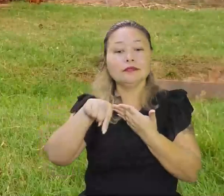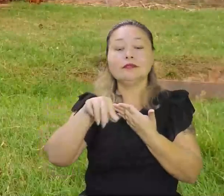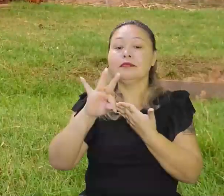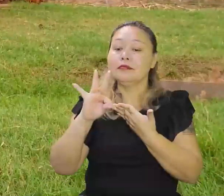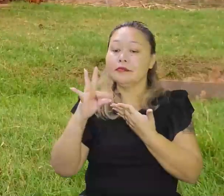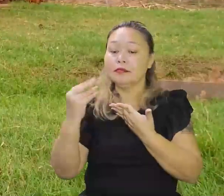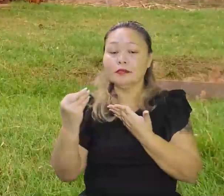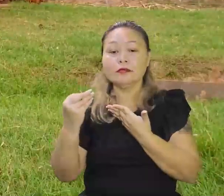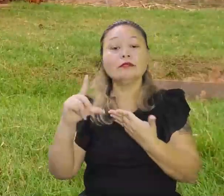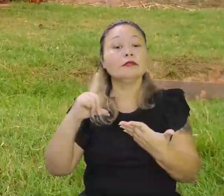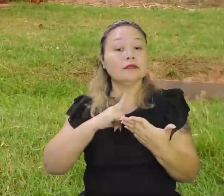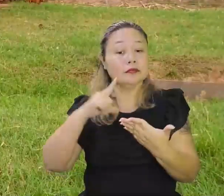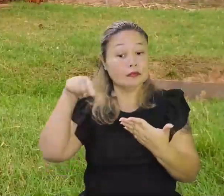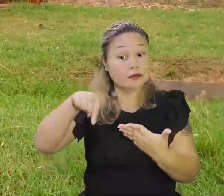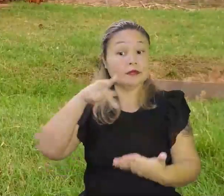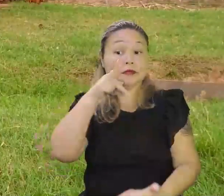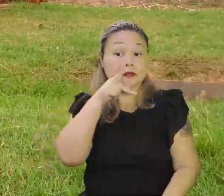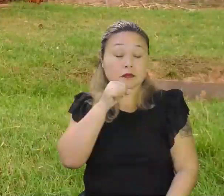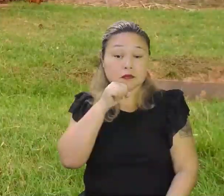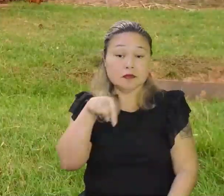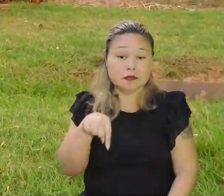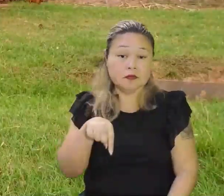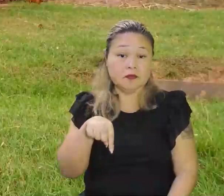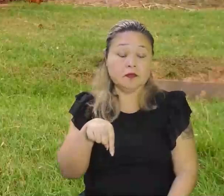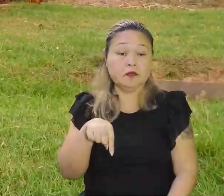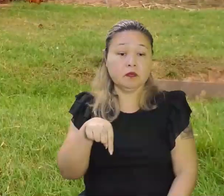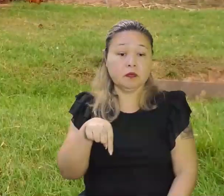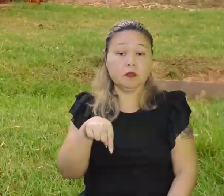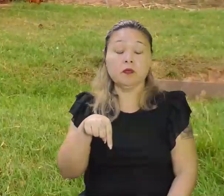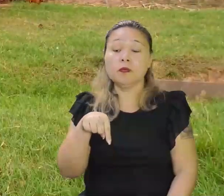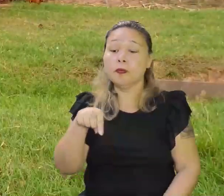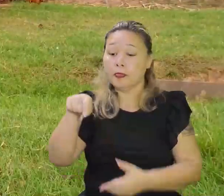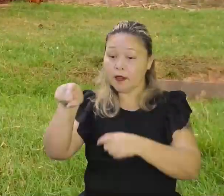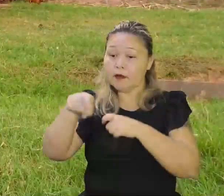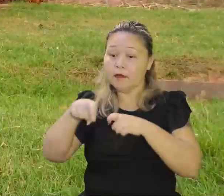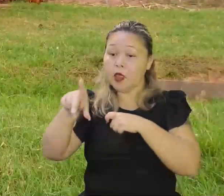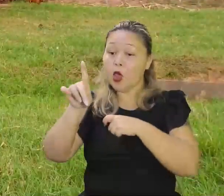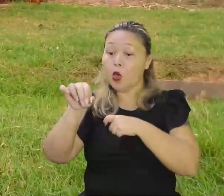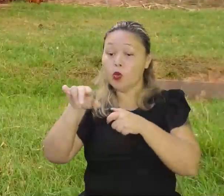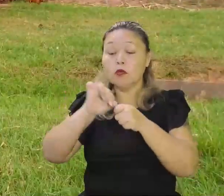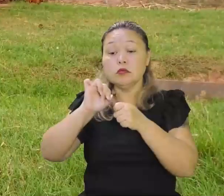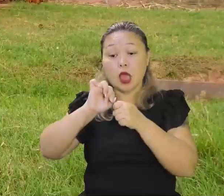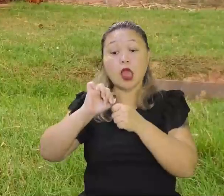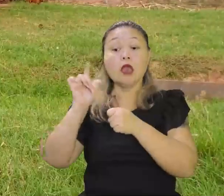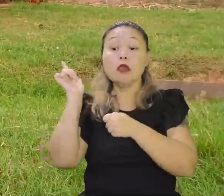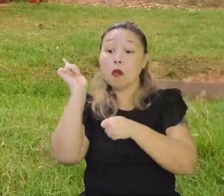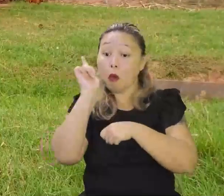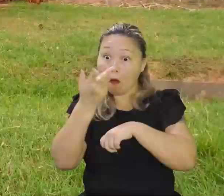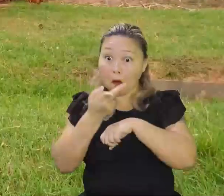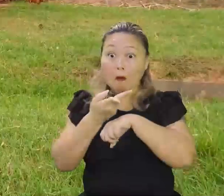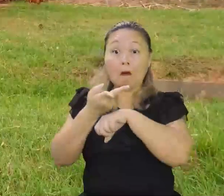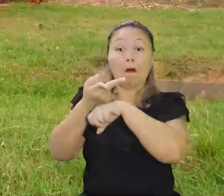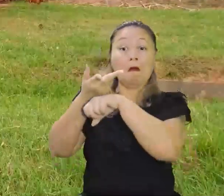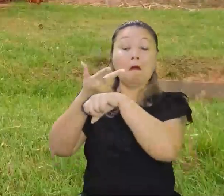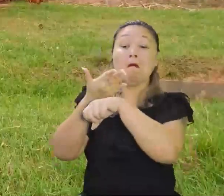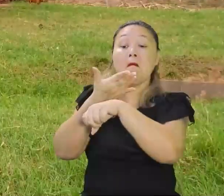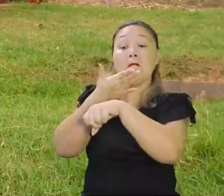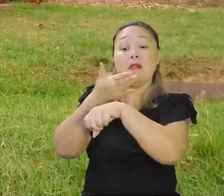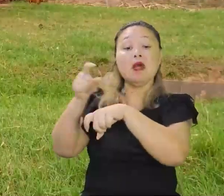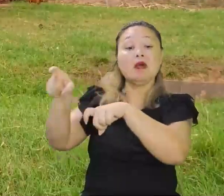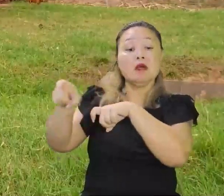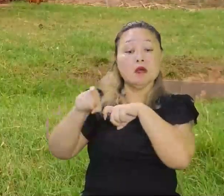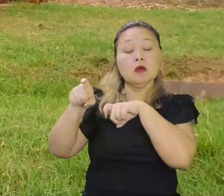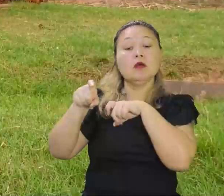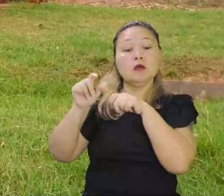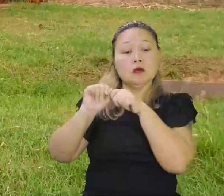Nós temos até aqui em Porto Velho um desses produtores que ganhou o prêmio, não foi? De melhor produção. A gente vai trazer